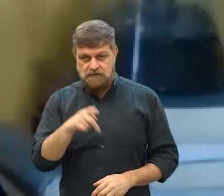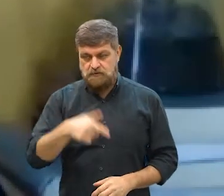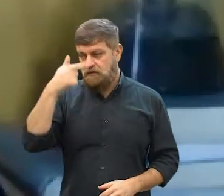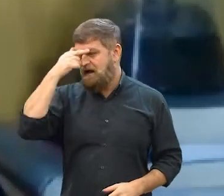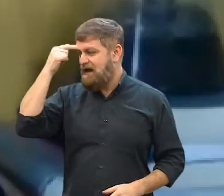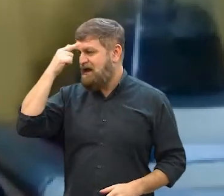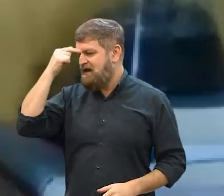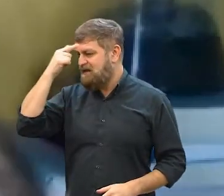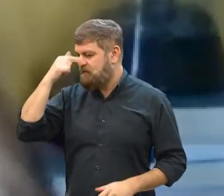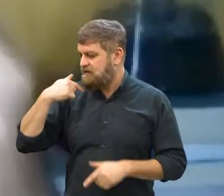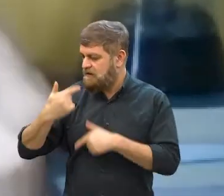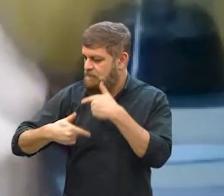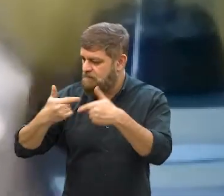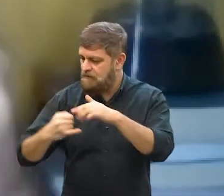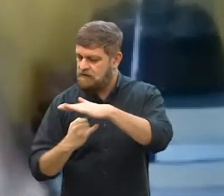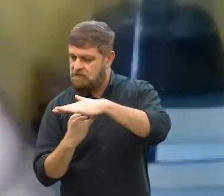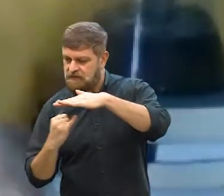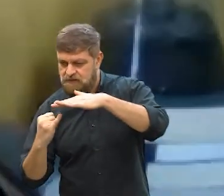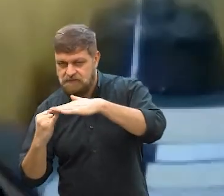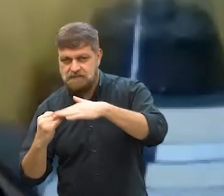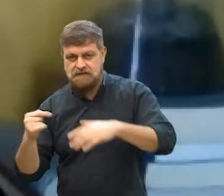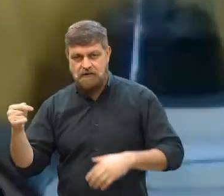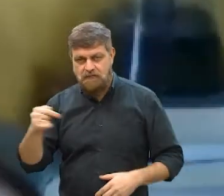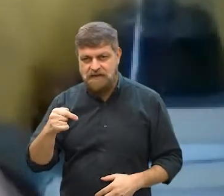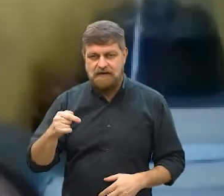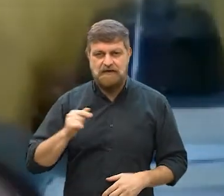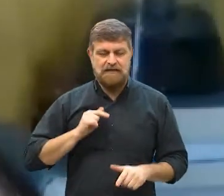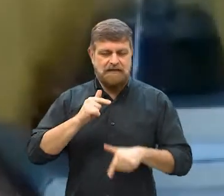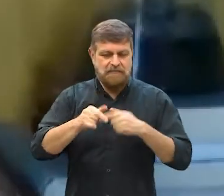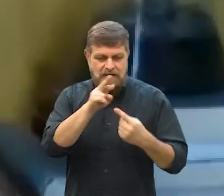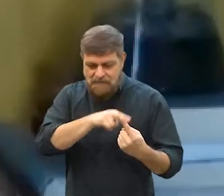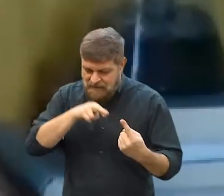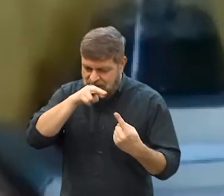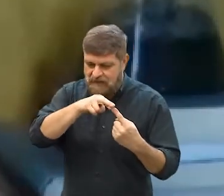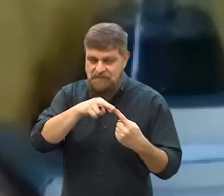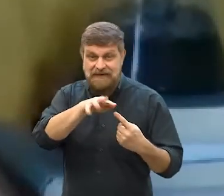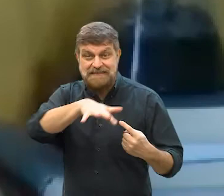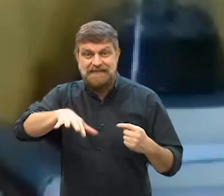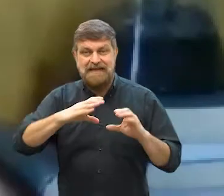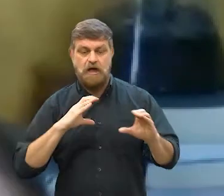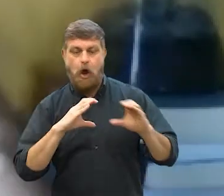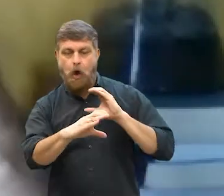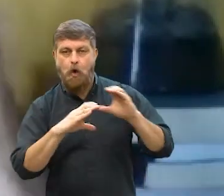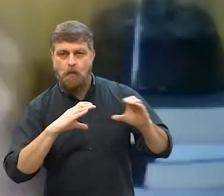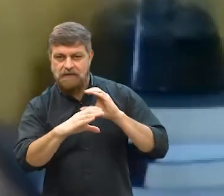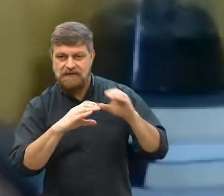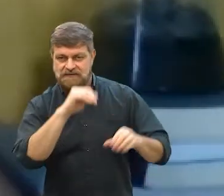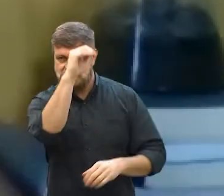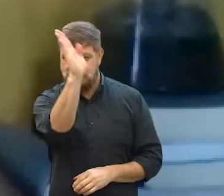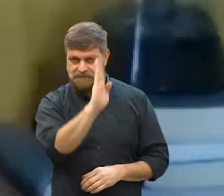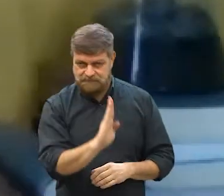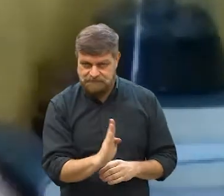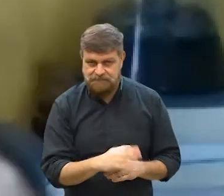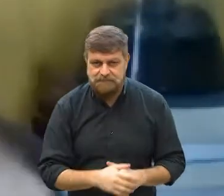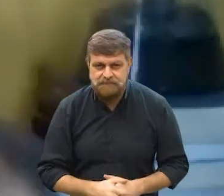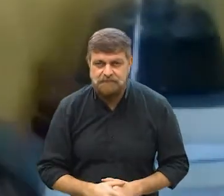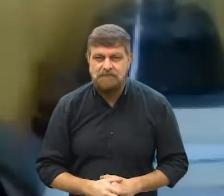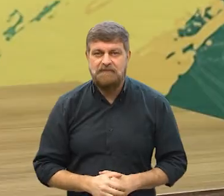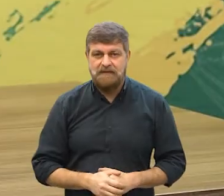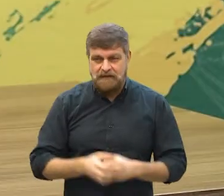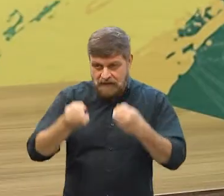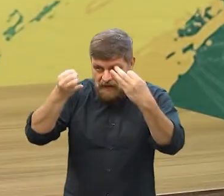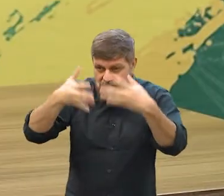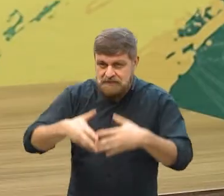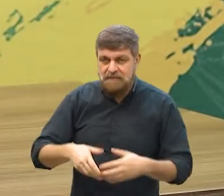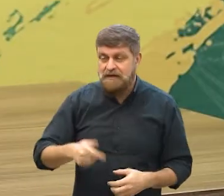Universitário então trabalho em uma instituição que a faixa tem uma uma referência em comunicação aqui no Brasil na Fundação Getúlio Vargas a